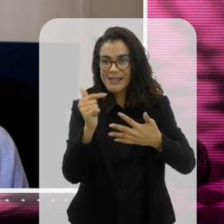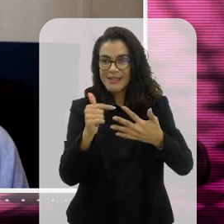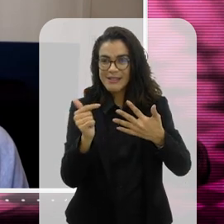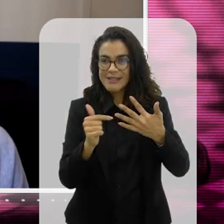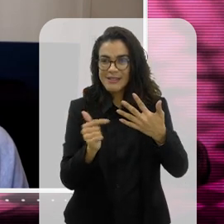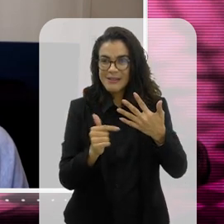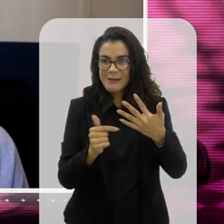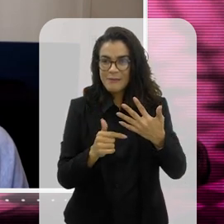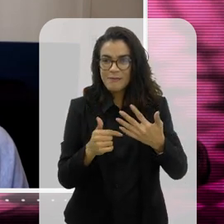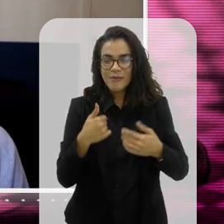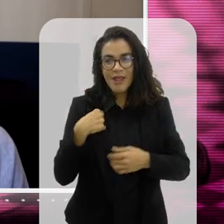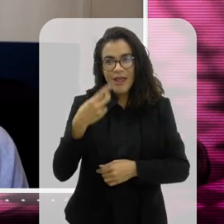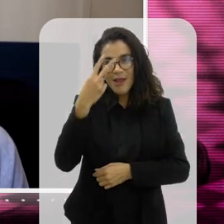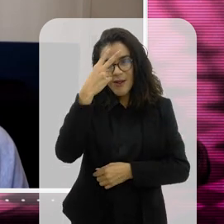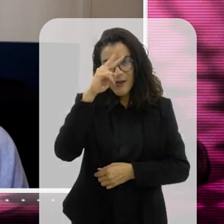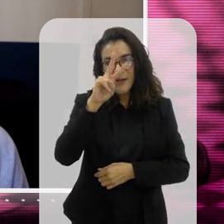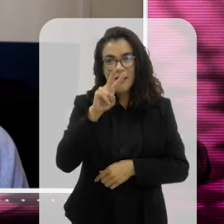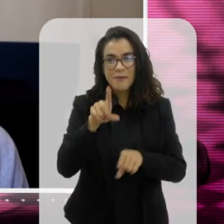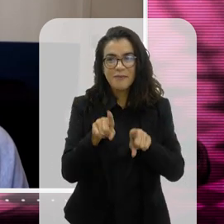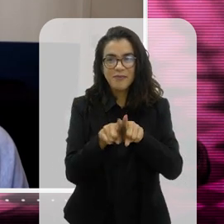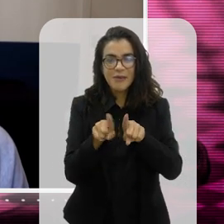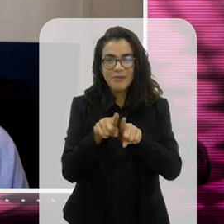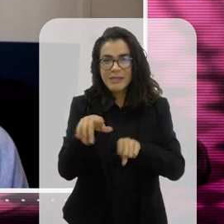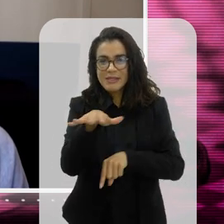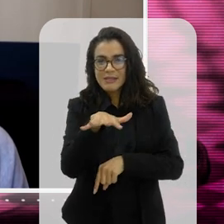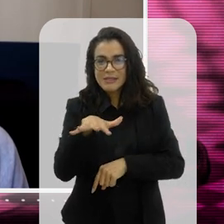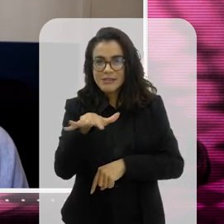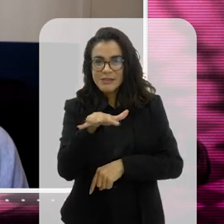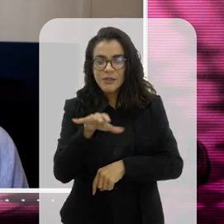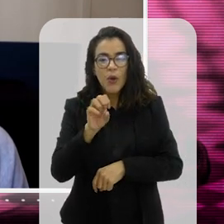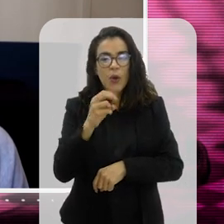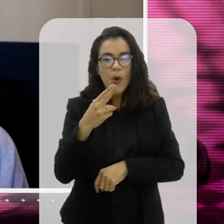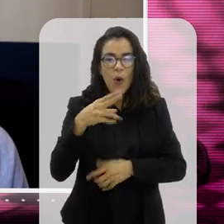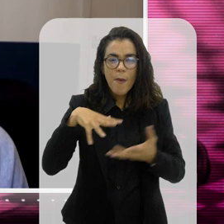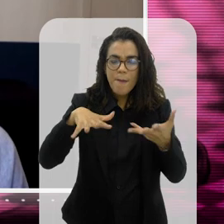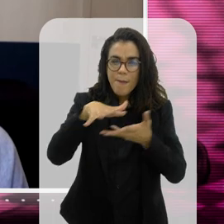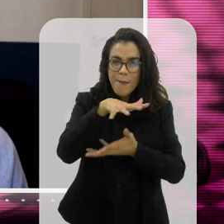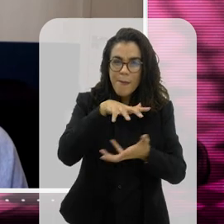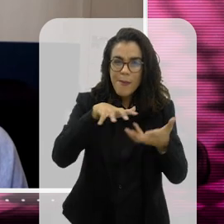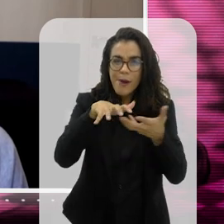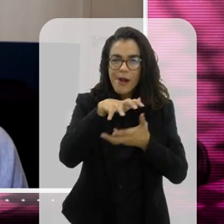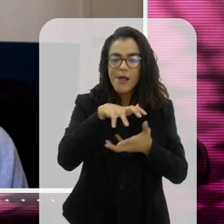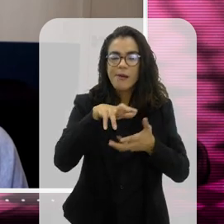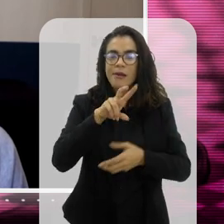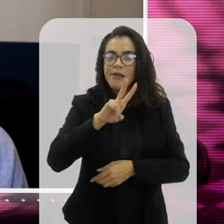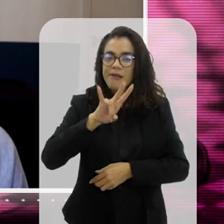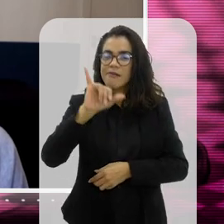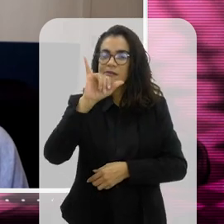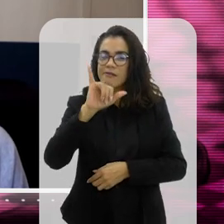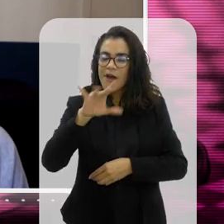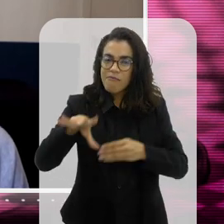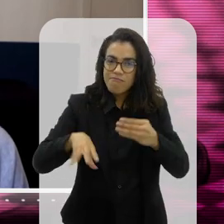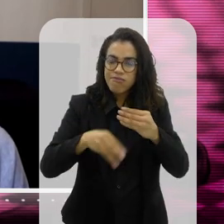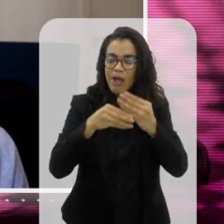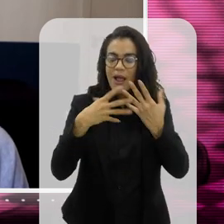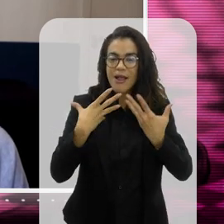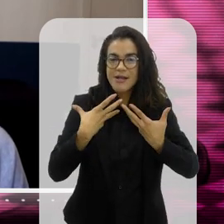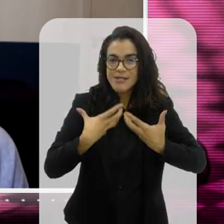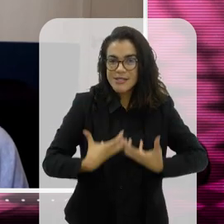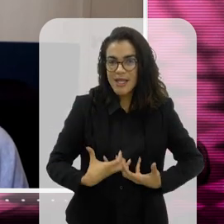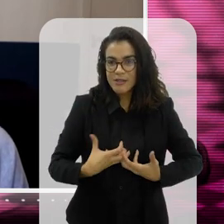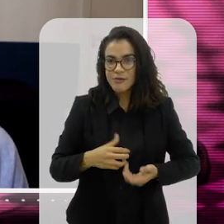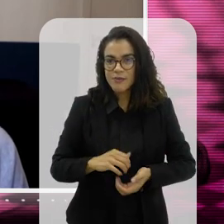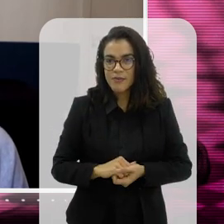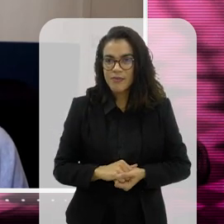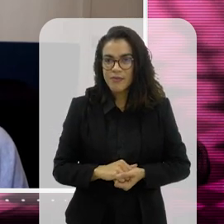cada fala de vocês. Me remete a alguma situação ou alguma polêmica que vai só reafirmar